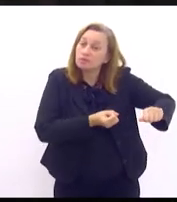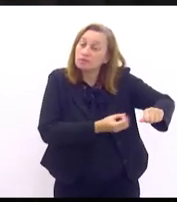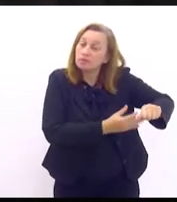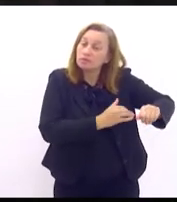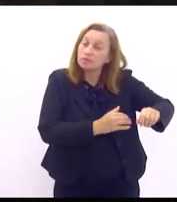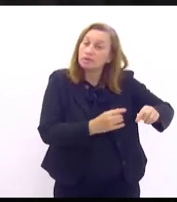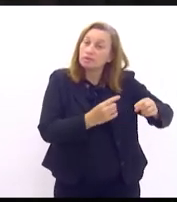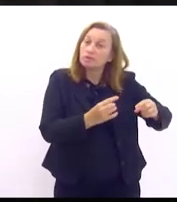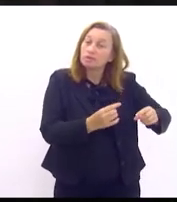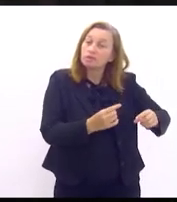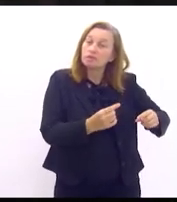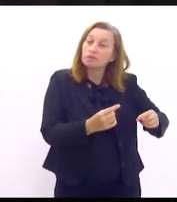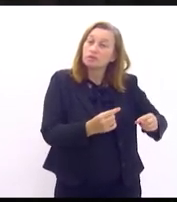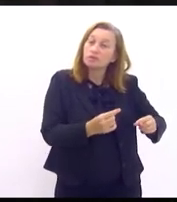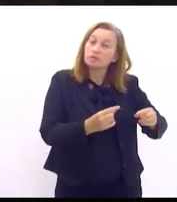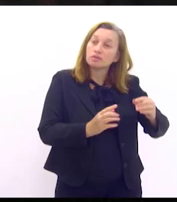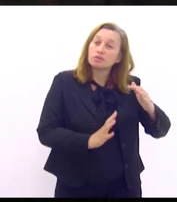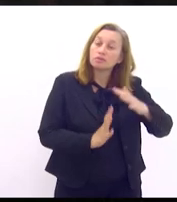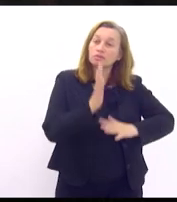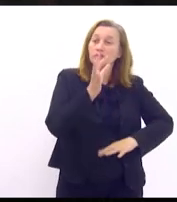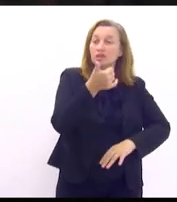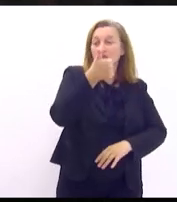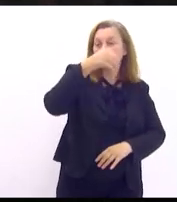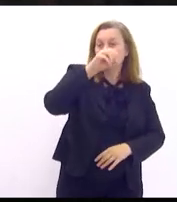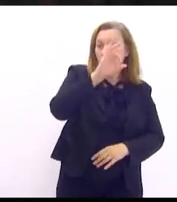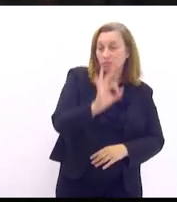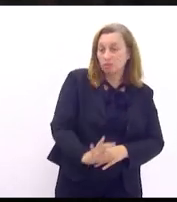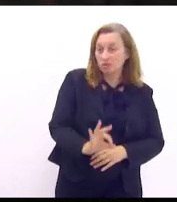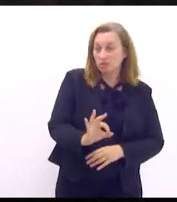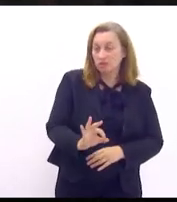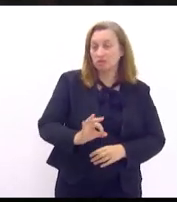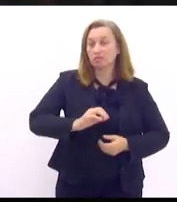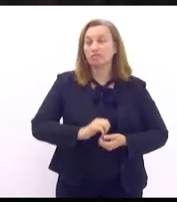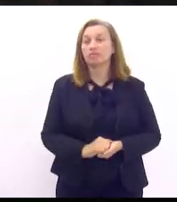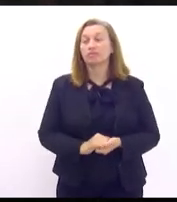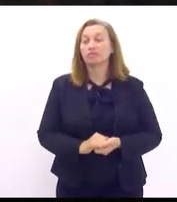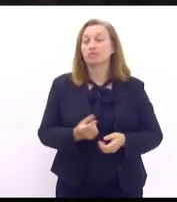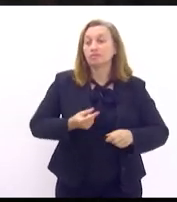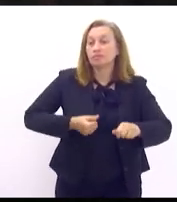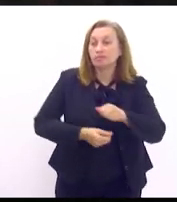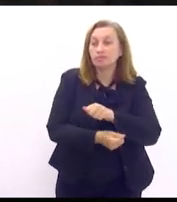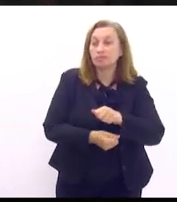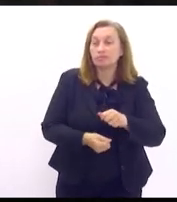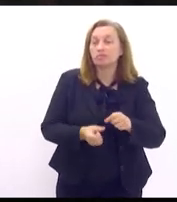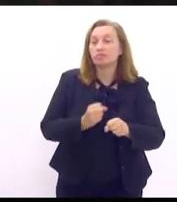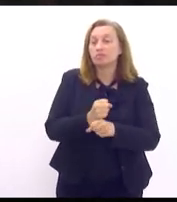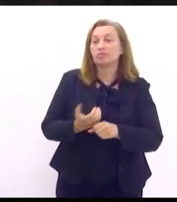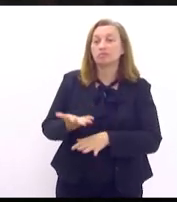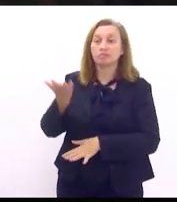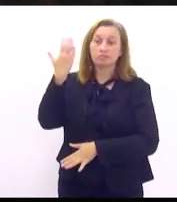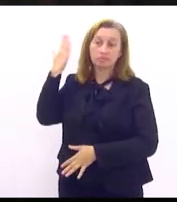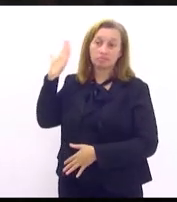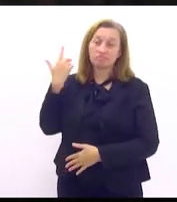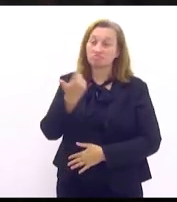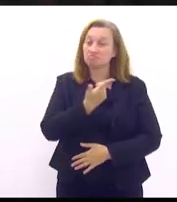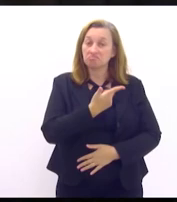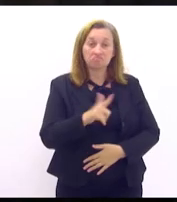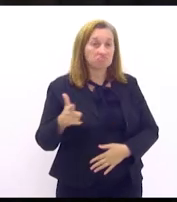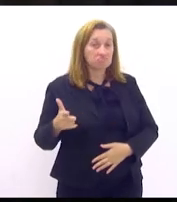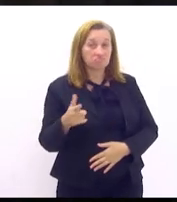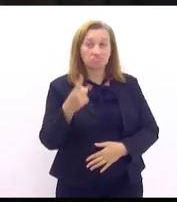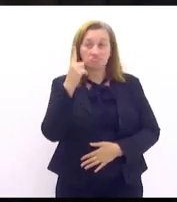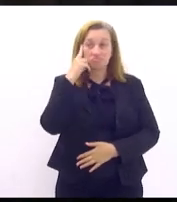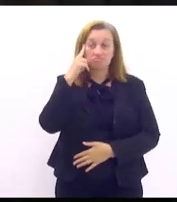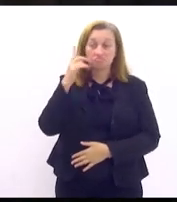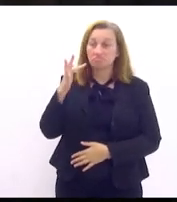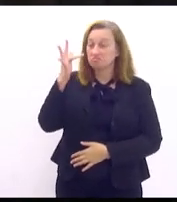9% de forma abaixo do que foi investido no ano anterior. Ou seja, não há